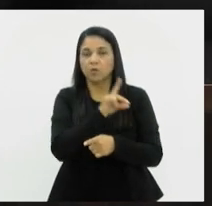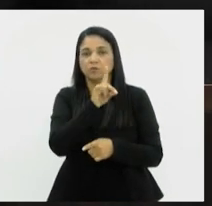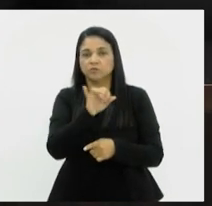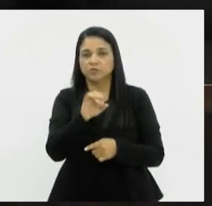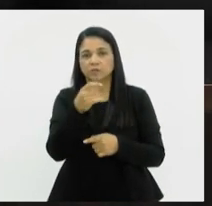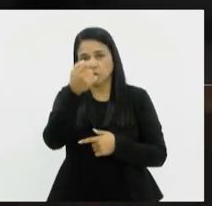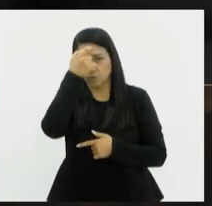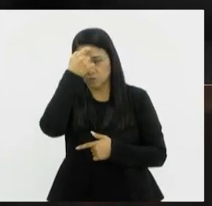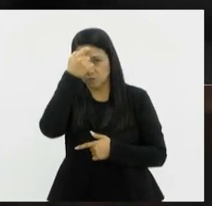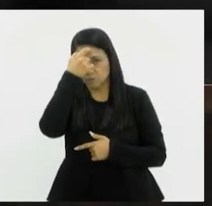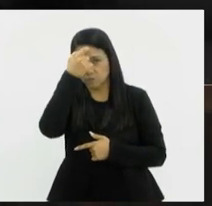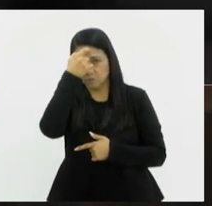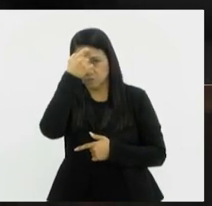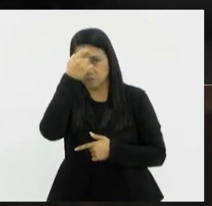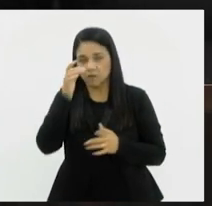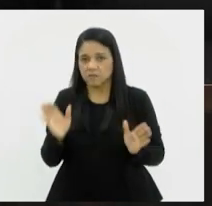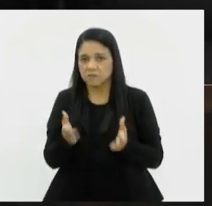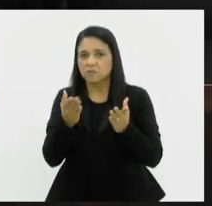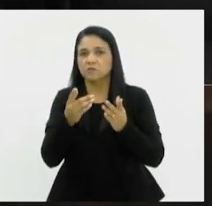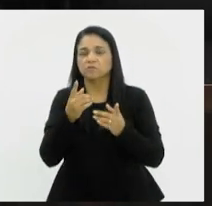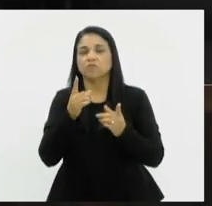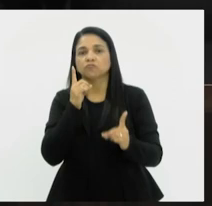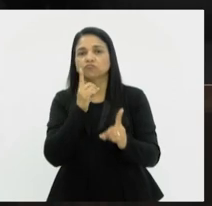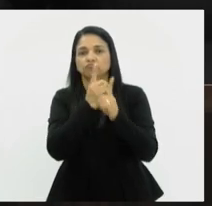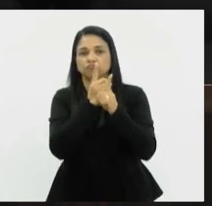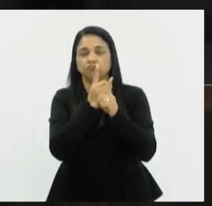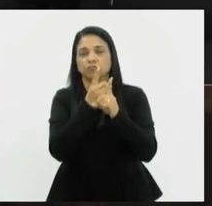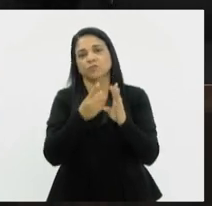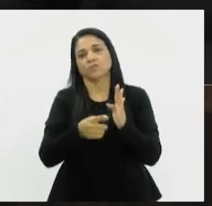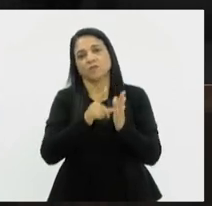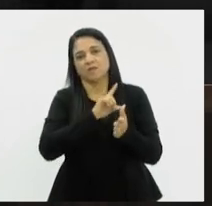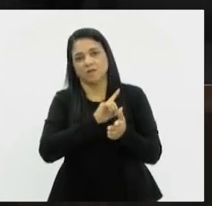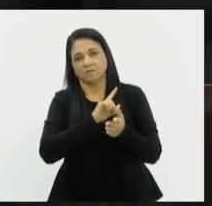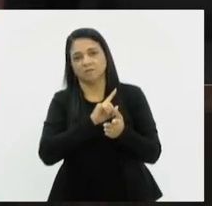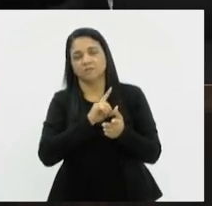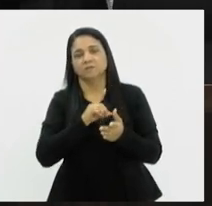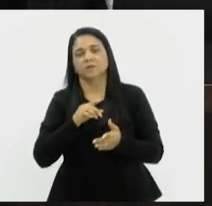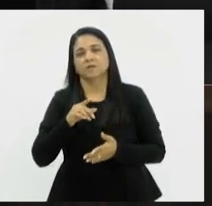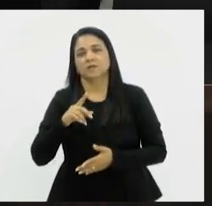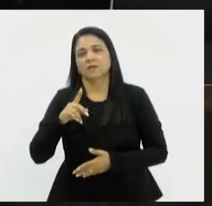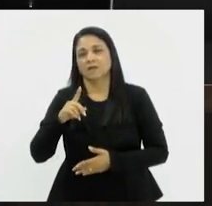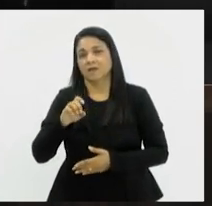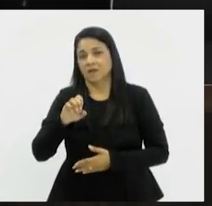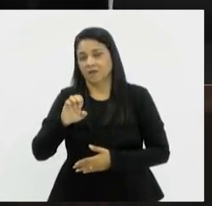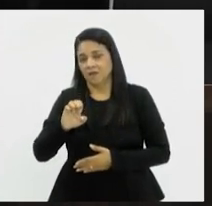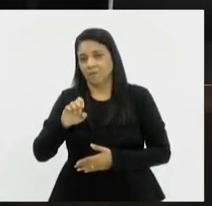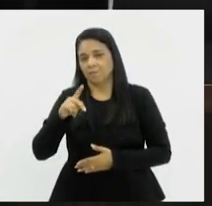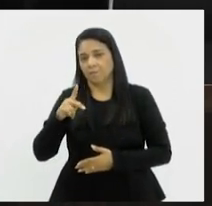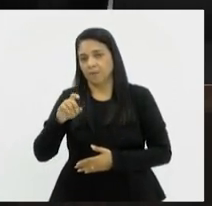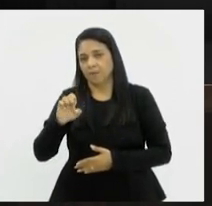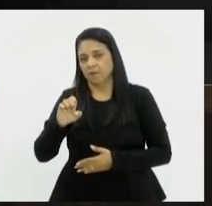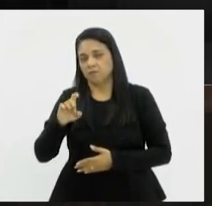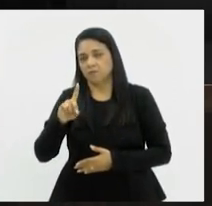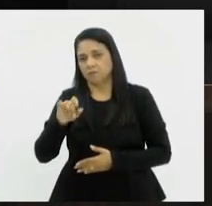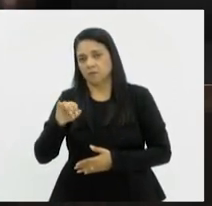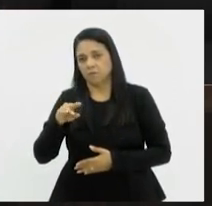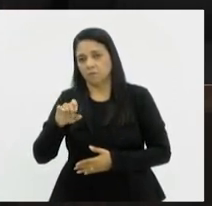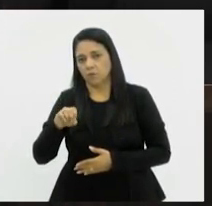da conscientização e incentivo ao diagnóstico precoce da epitermólise bolhosa,